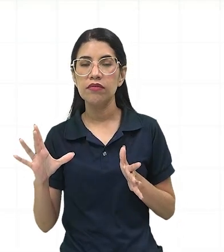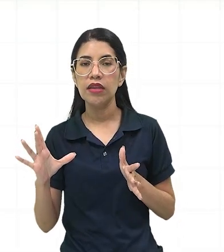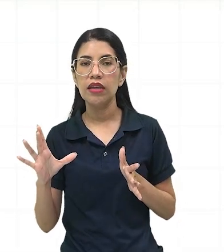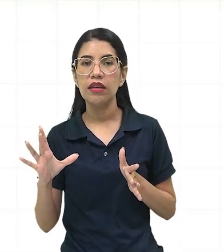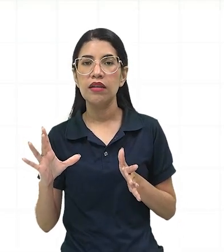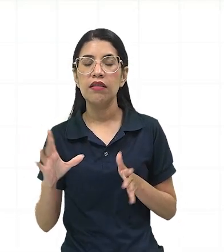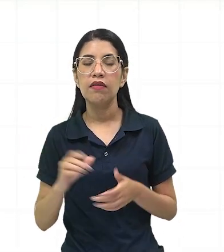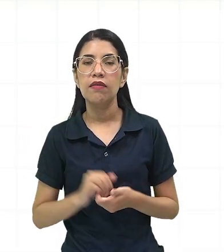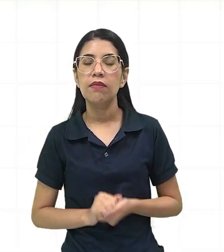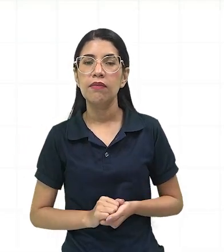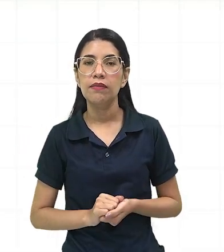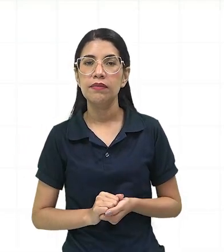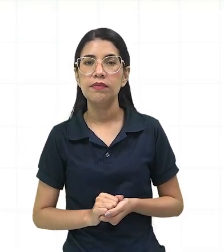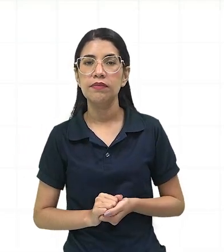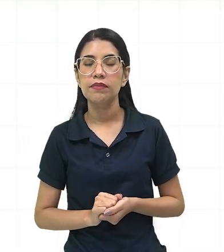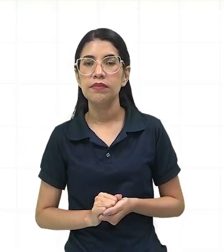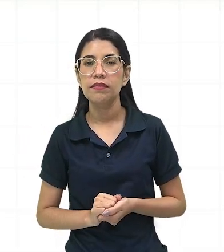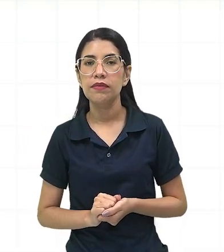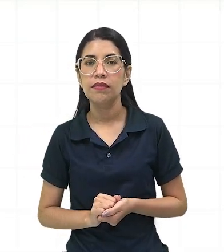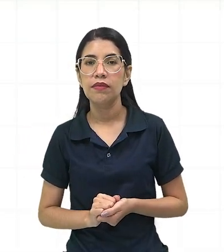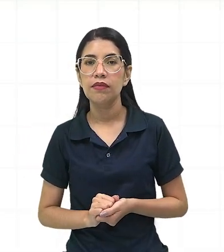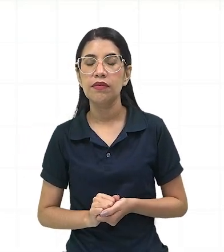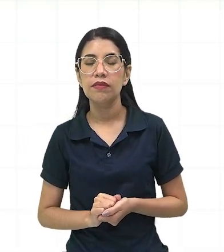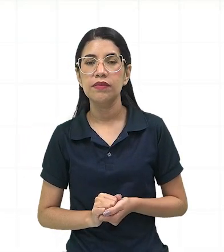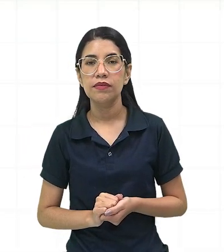com esse ser humano, né? Mas